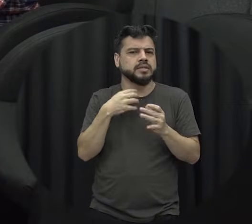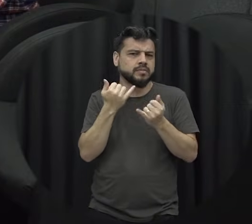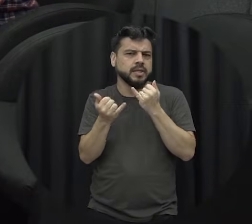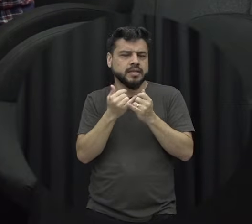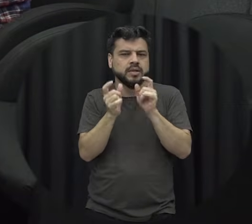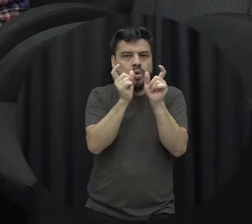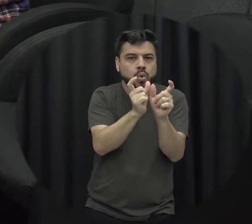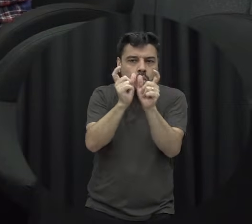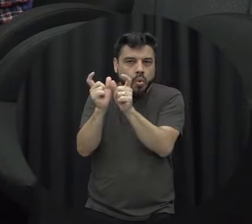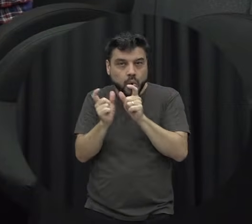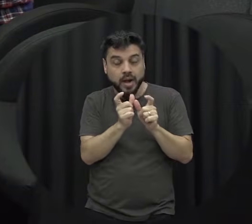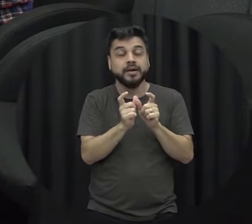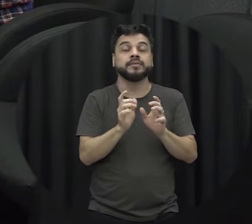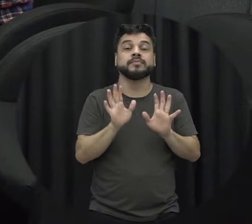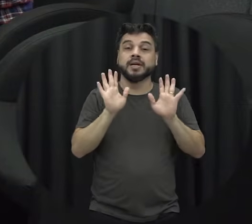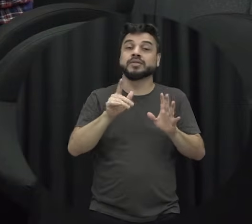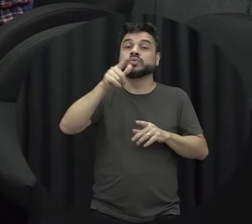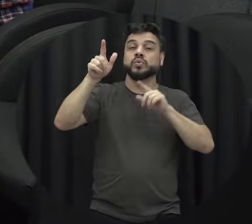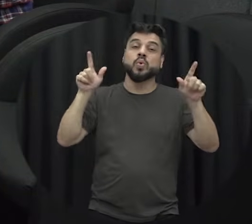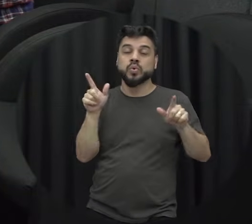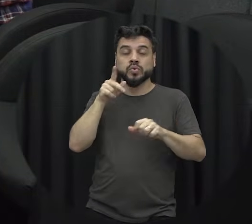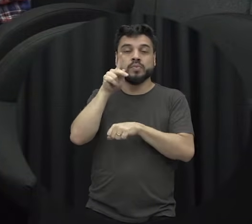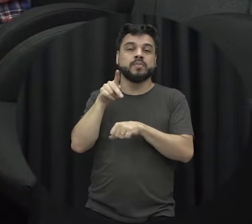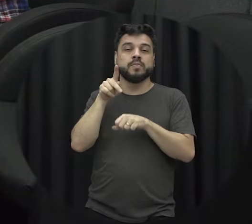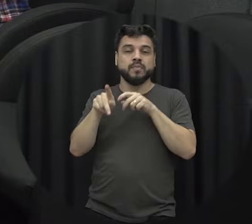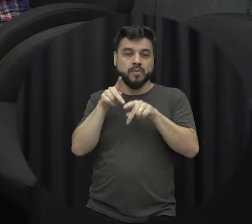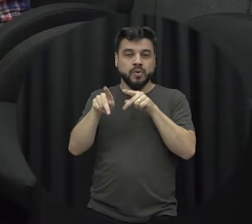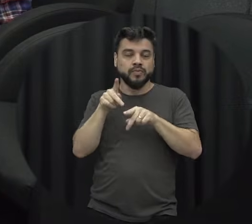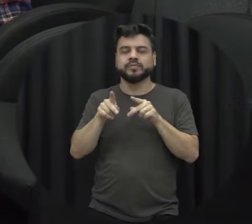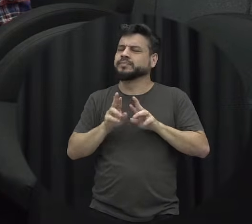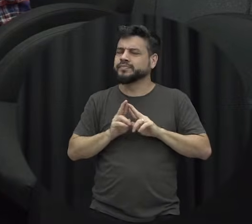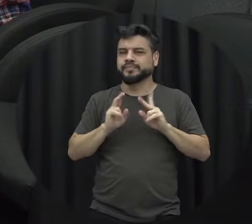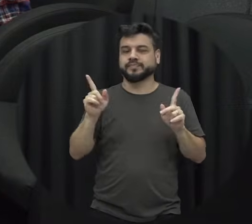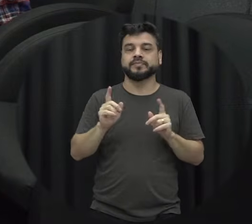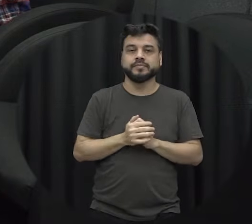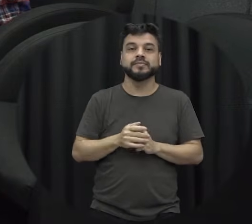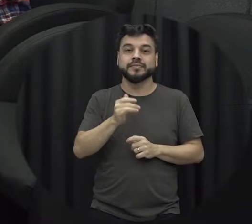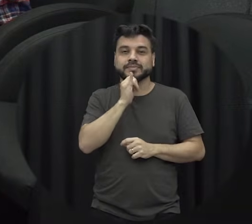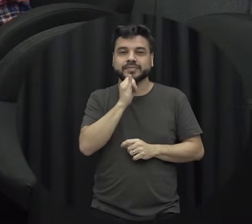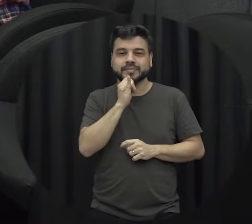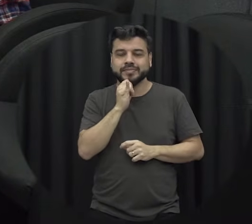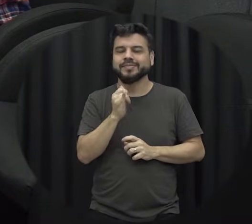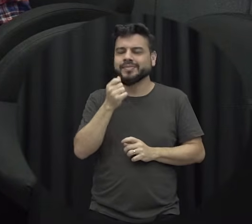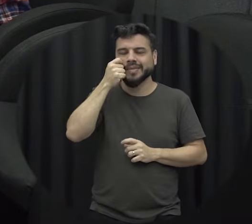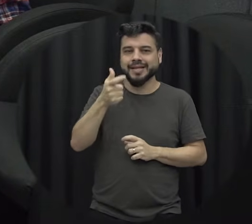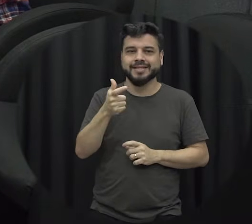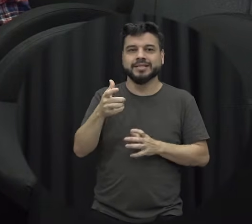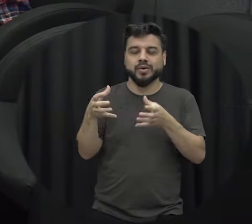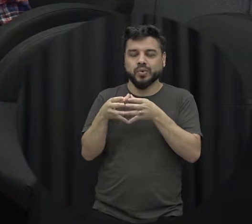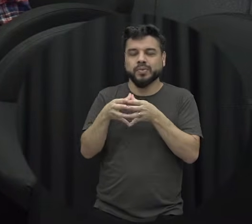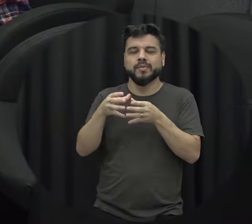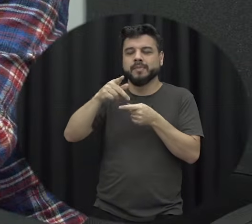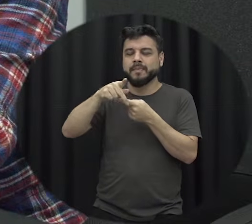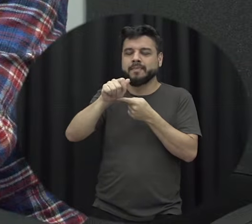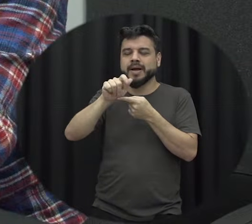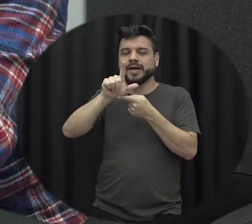Outros povos não necessariamente têm essa forma de pensar, e aí eu quero trazer um exemplo muito interessante, que são dos palicures, um